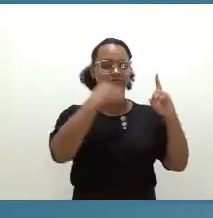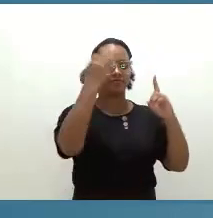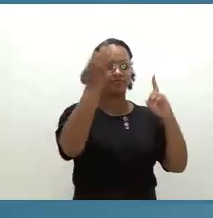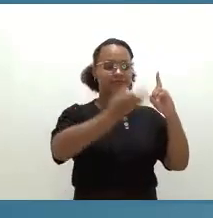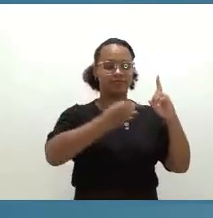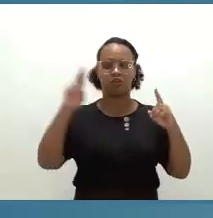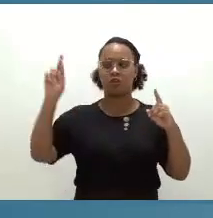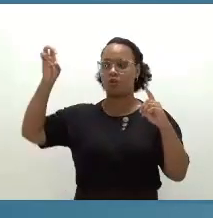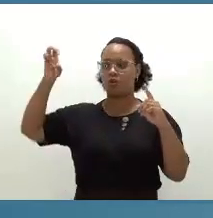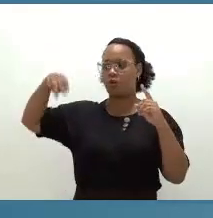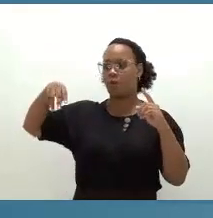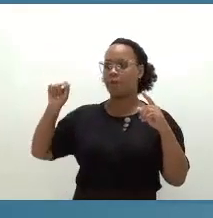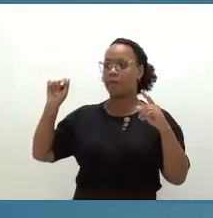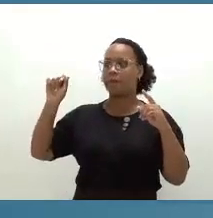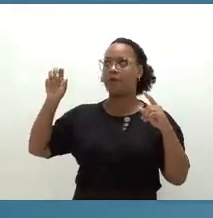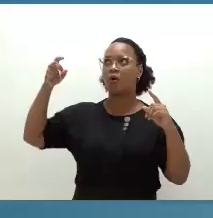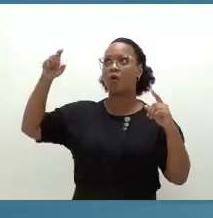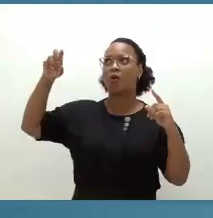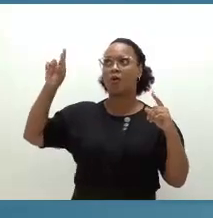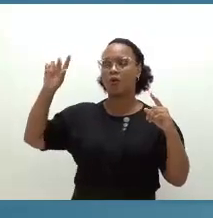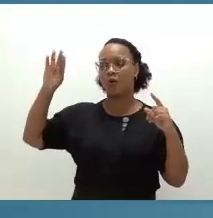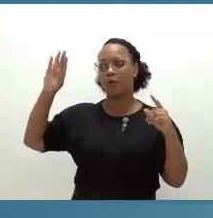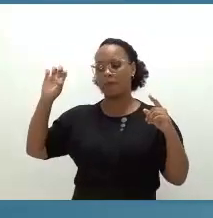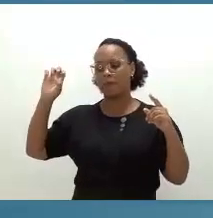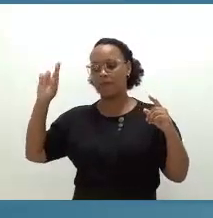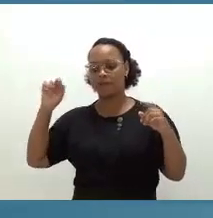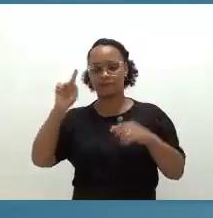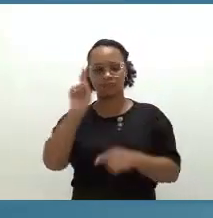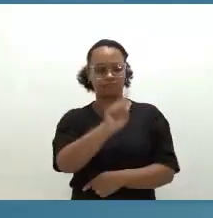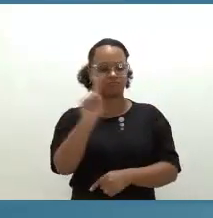Desembargador Roberto Gonçalves de Moura. Não, excelência.